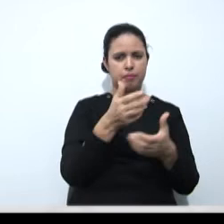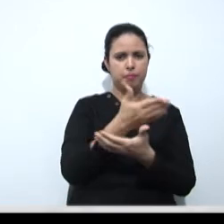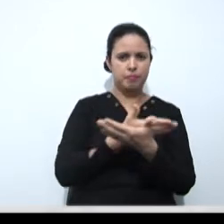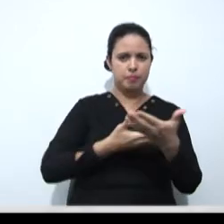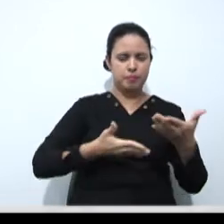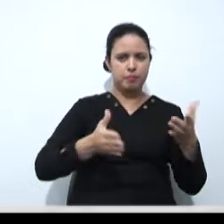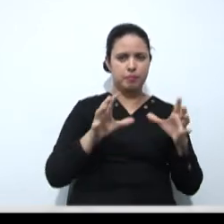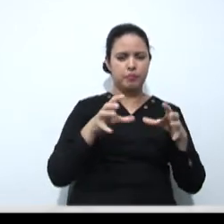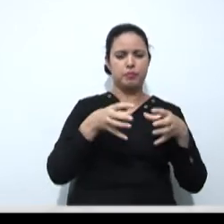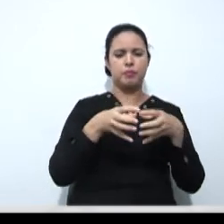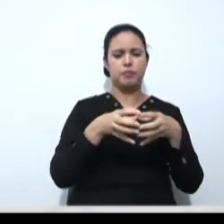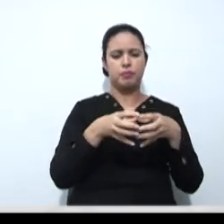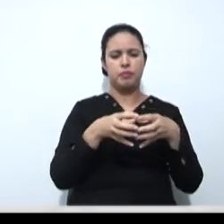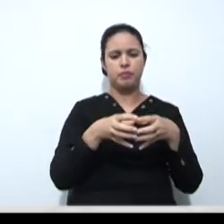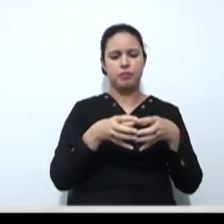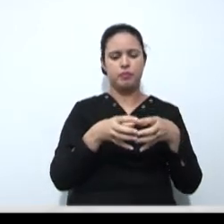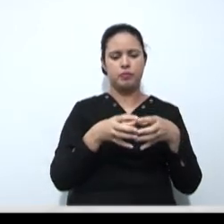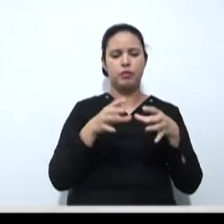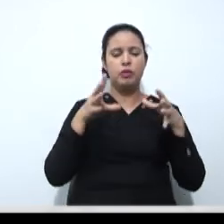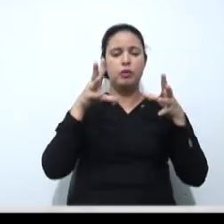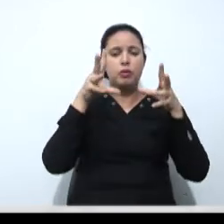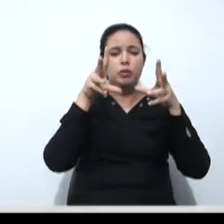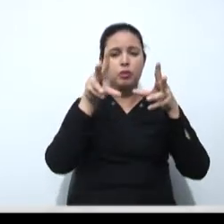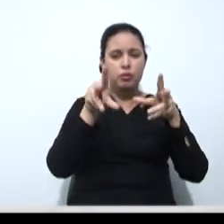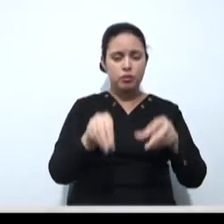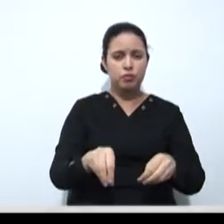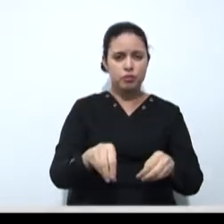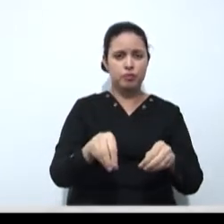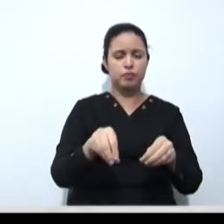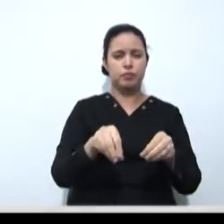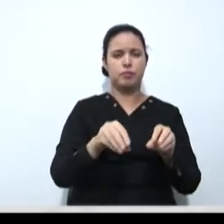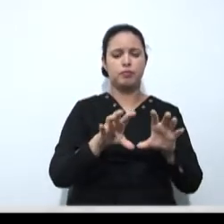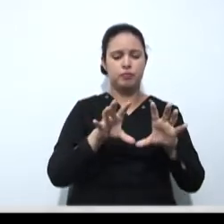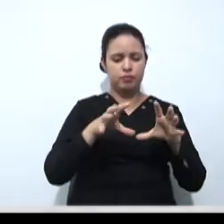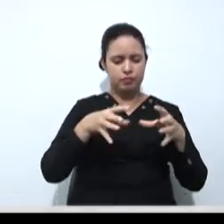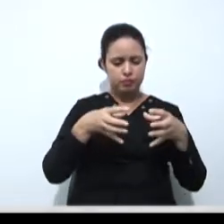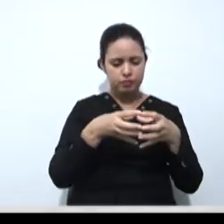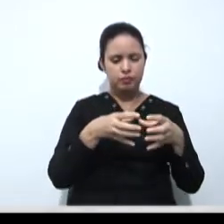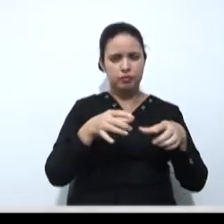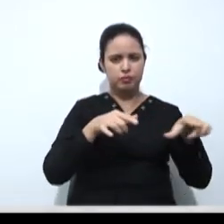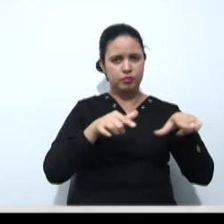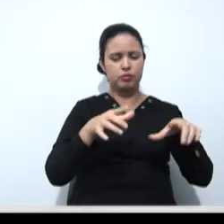em consideração. Então, todos os empreendimentos coletivos precisam